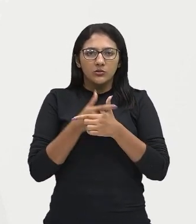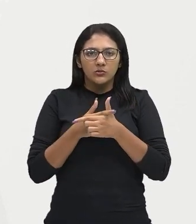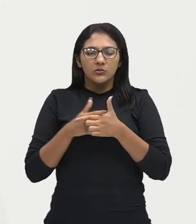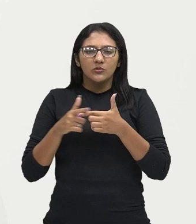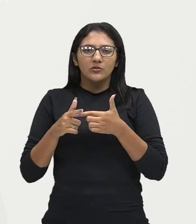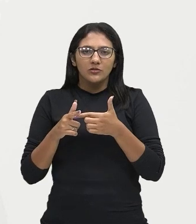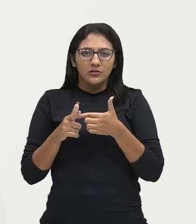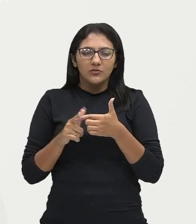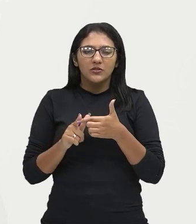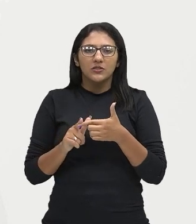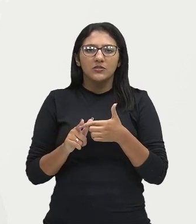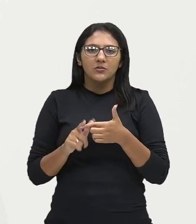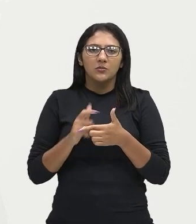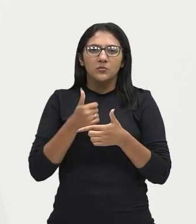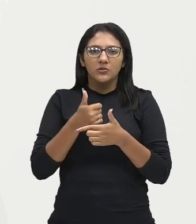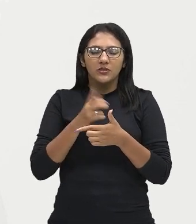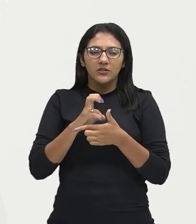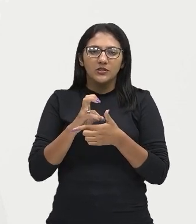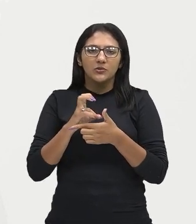225